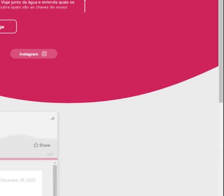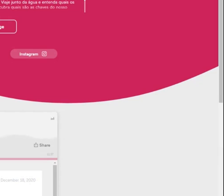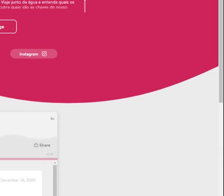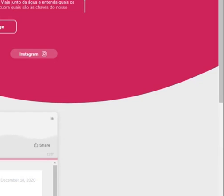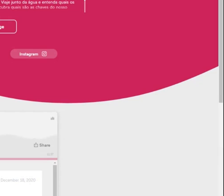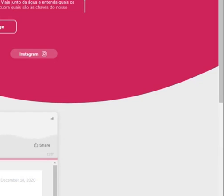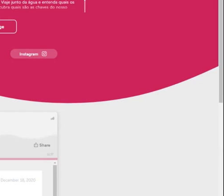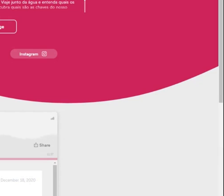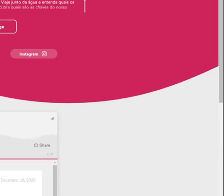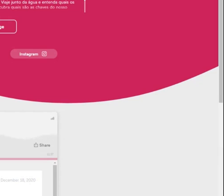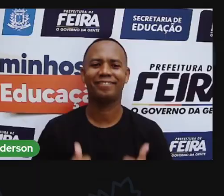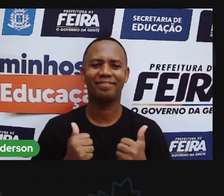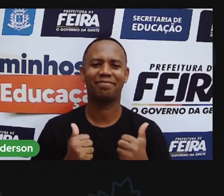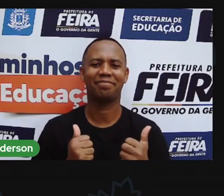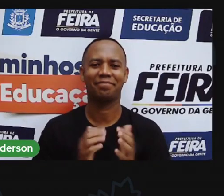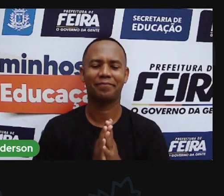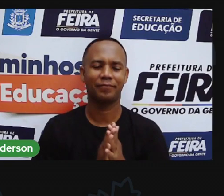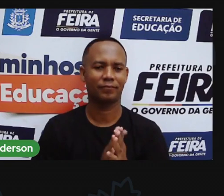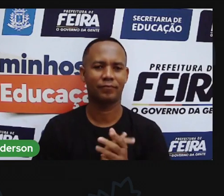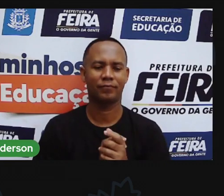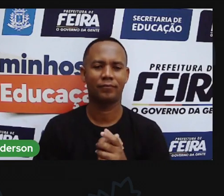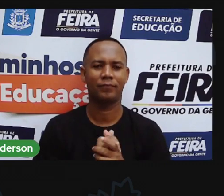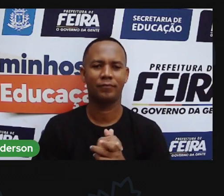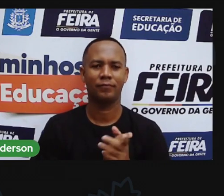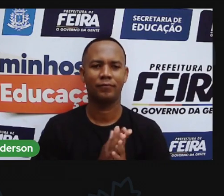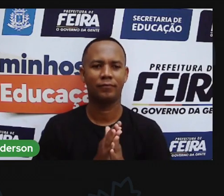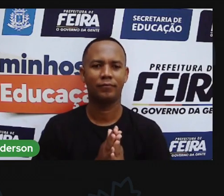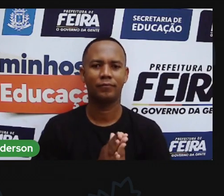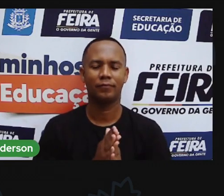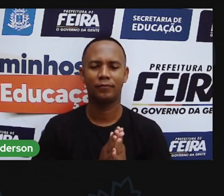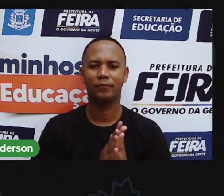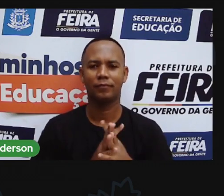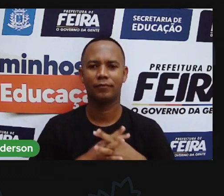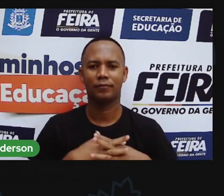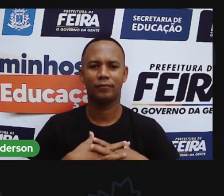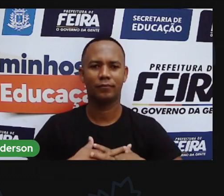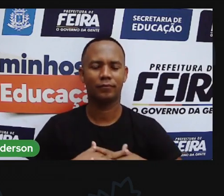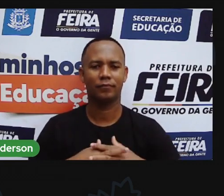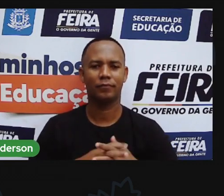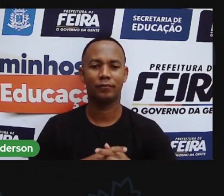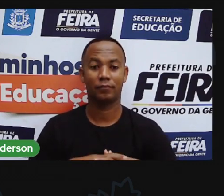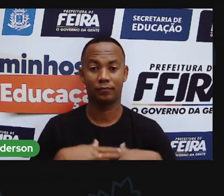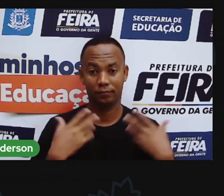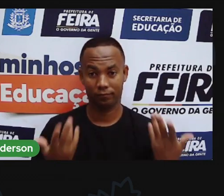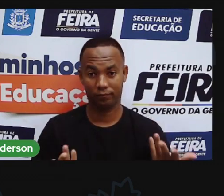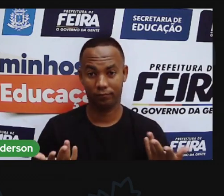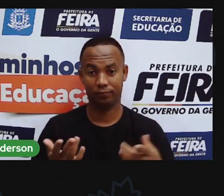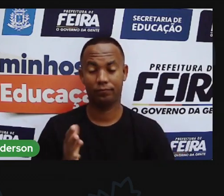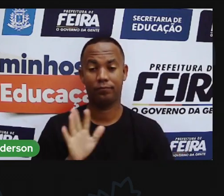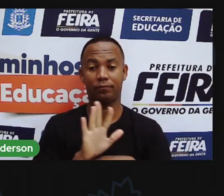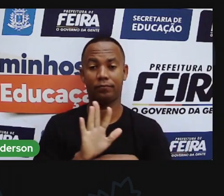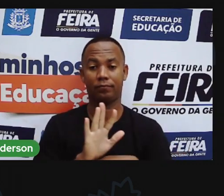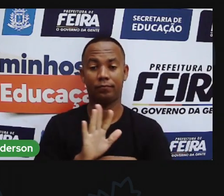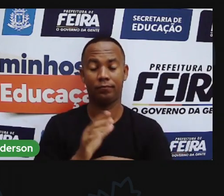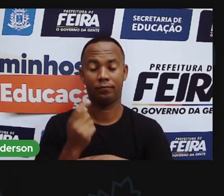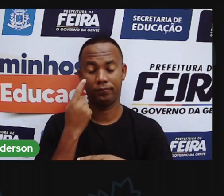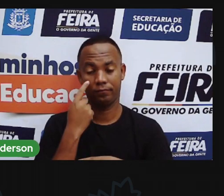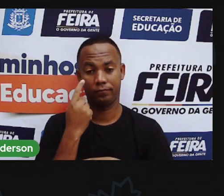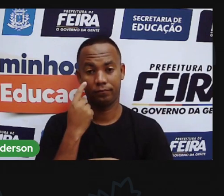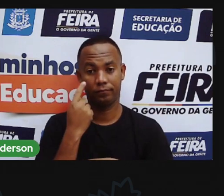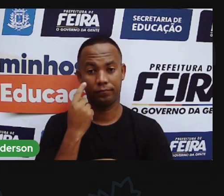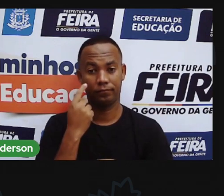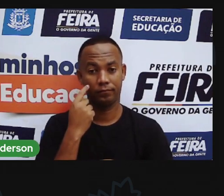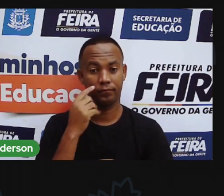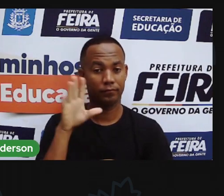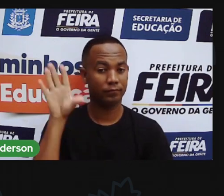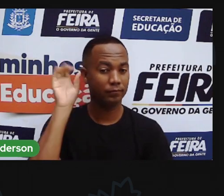grandes oceanos. Olá, olá! Vamos voltar ao nosso slide, por quê? Esse áudio, na